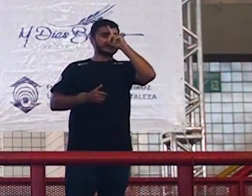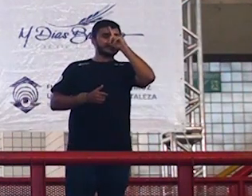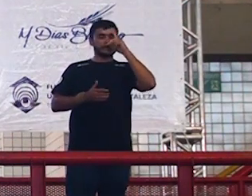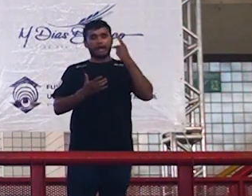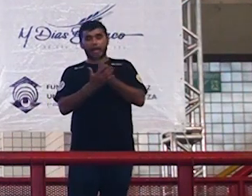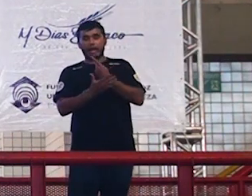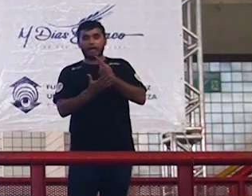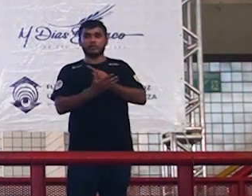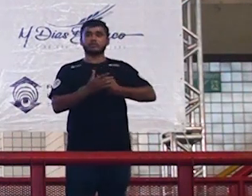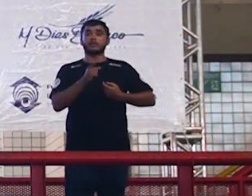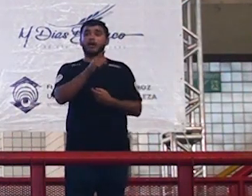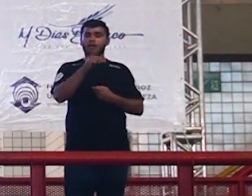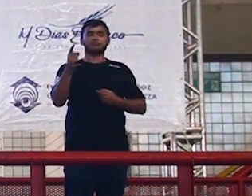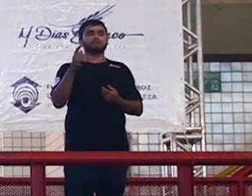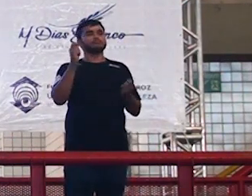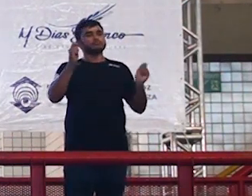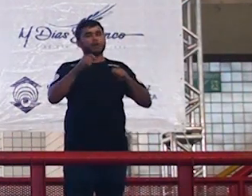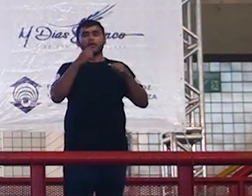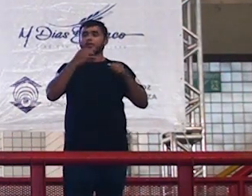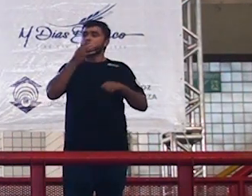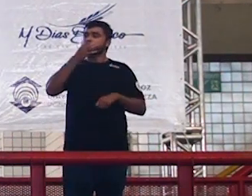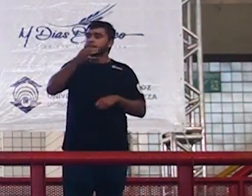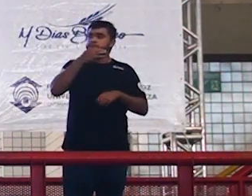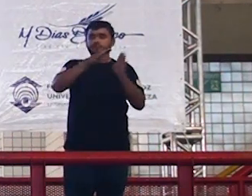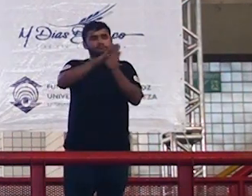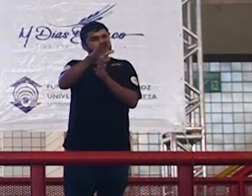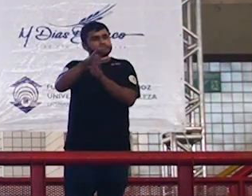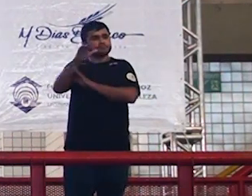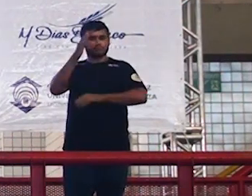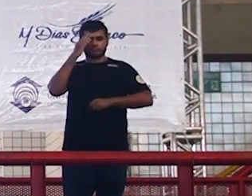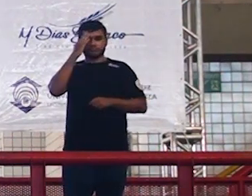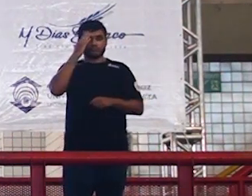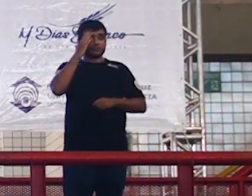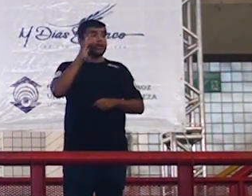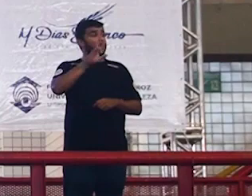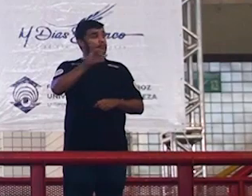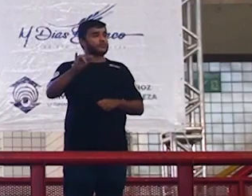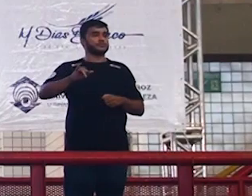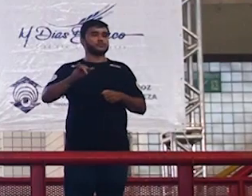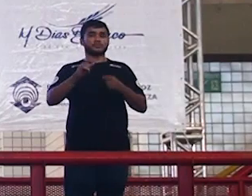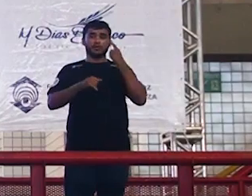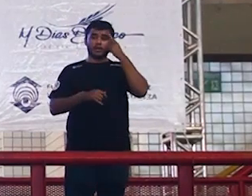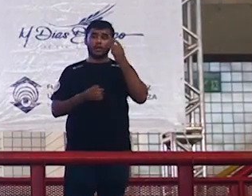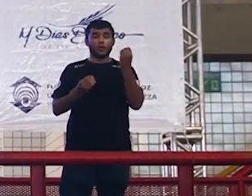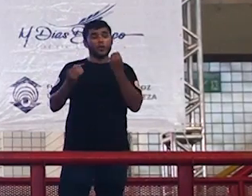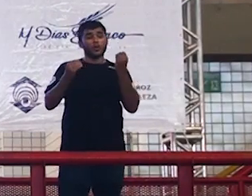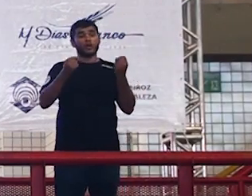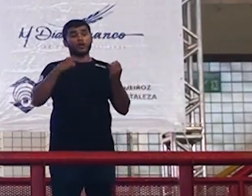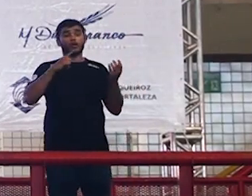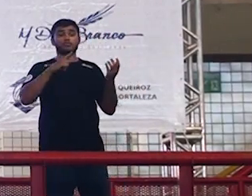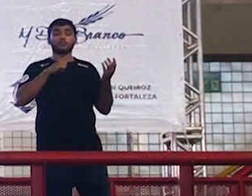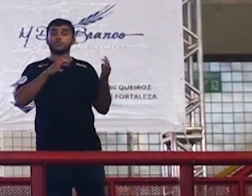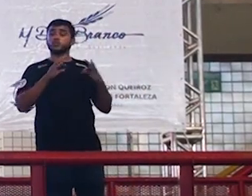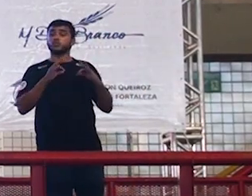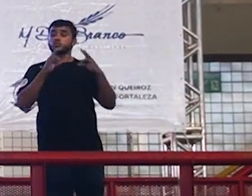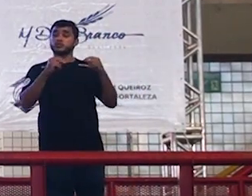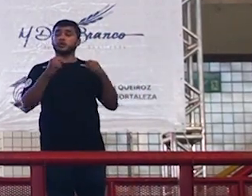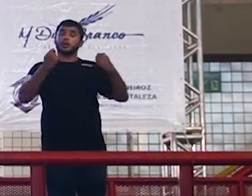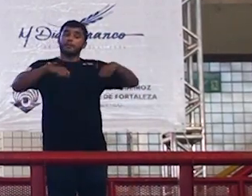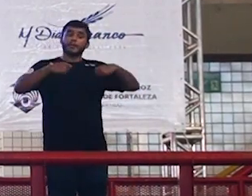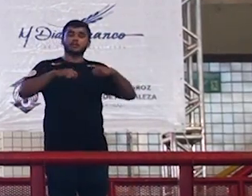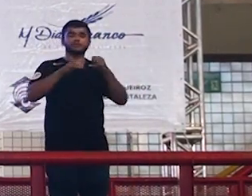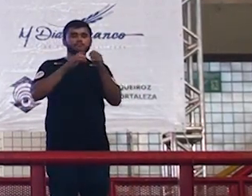jeito, porque o professor que está ali no laboratório vai dizer: olhe, sua competência 2 precisa ser